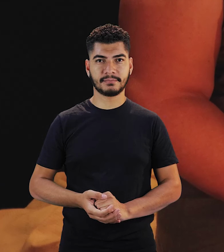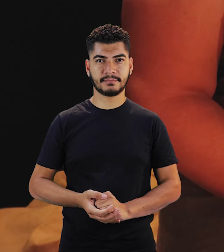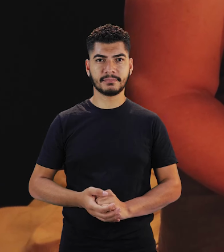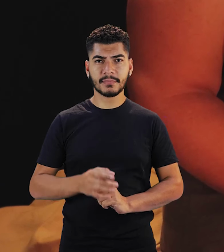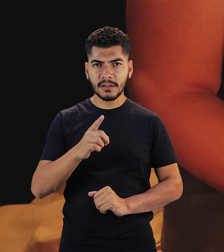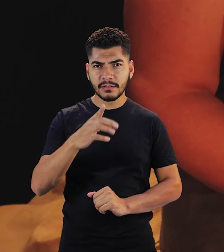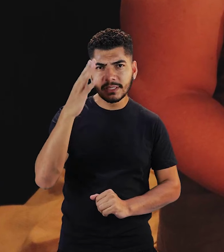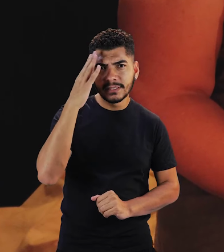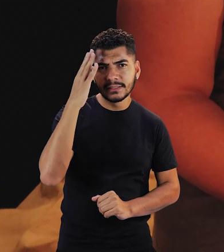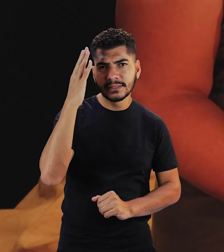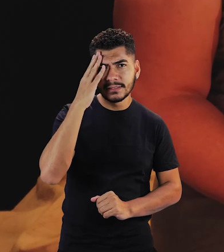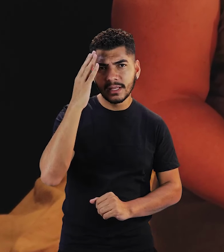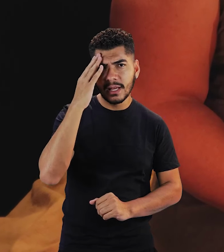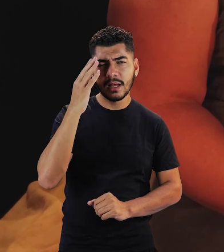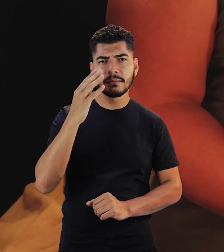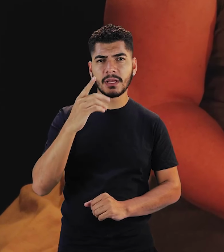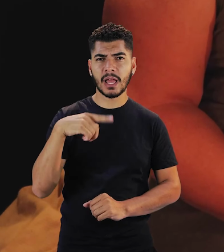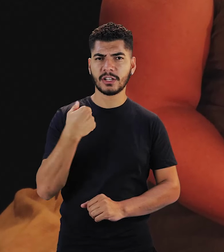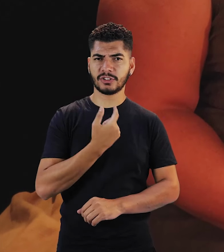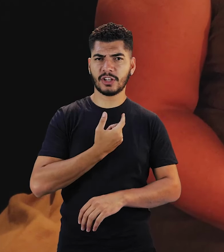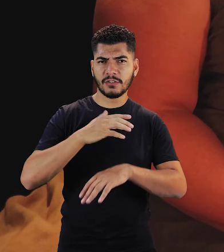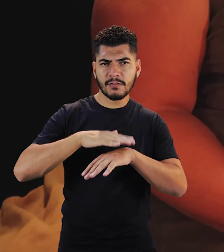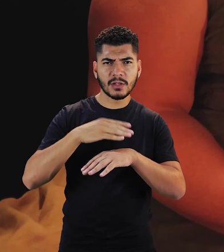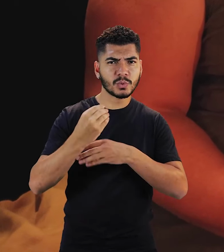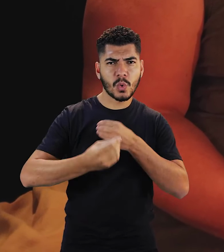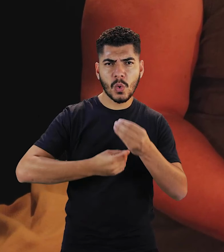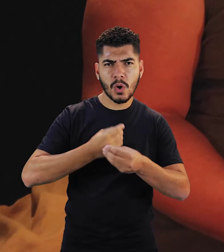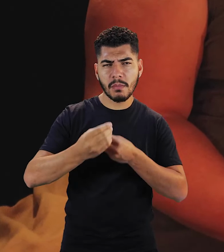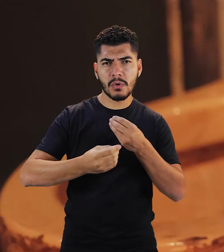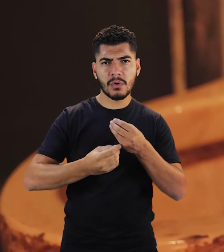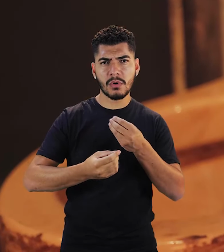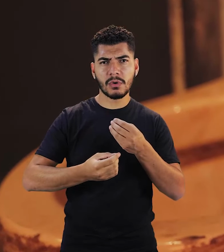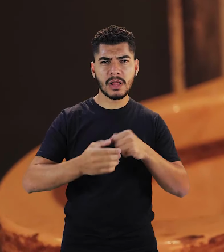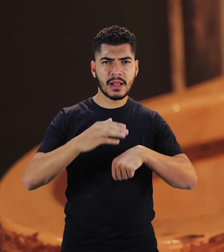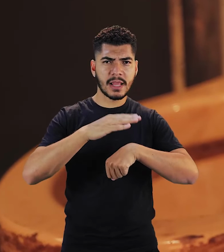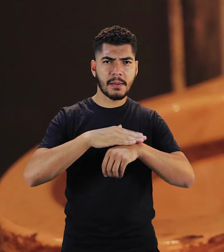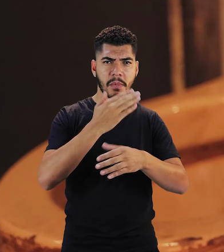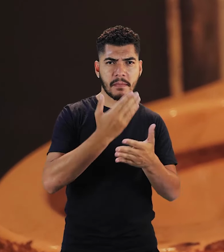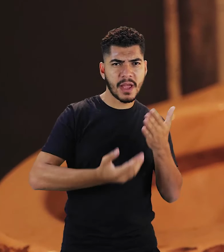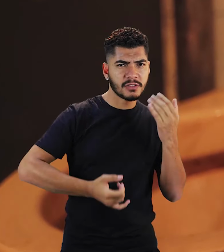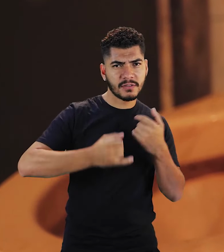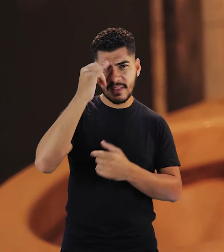Você sabe como a gente faz para não perder o tempo?